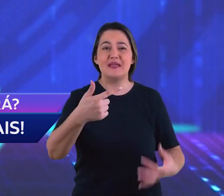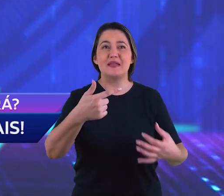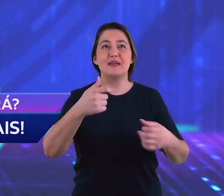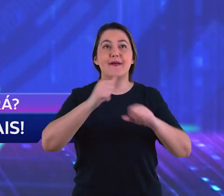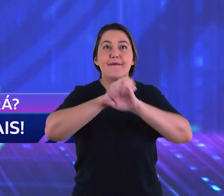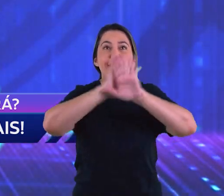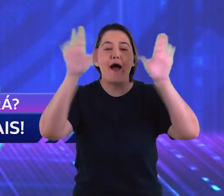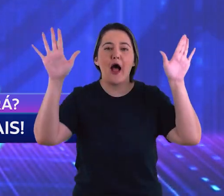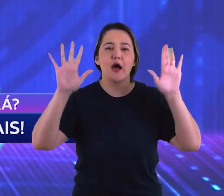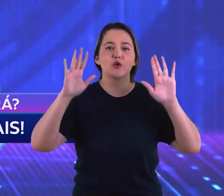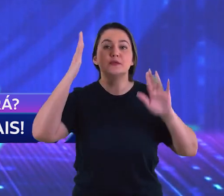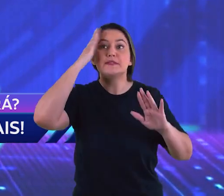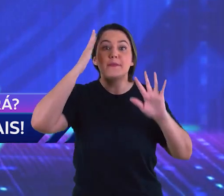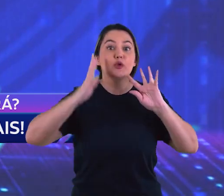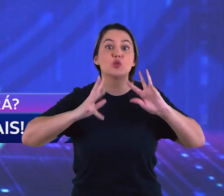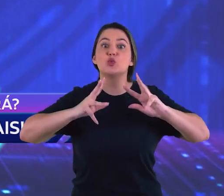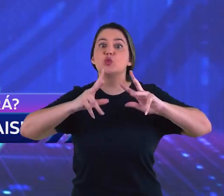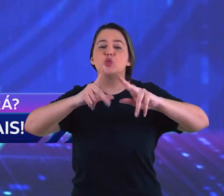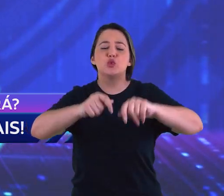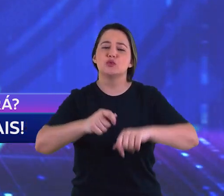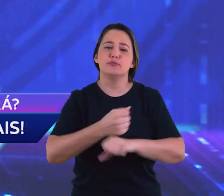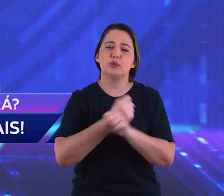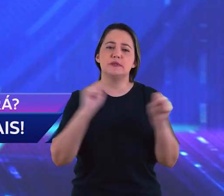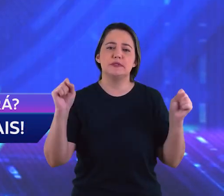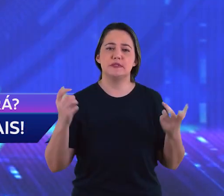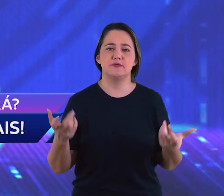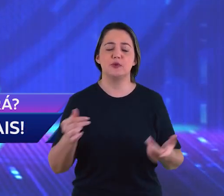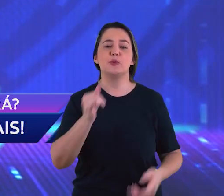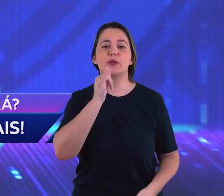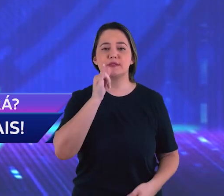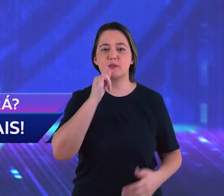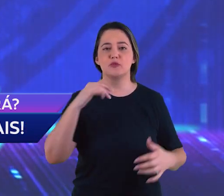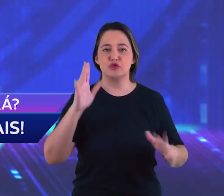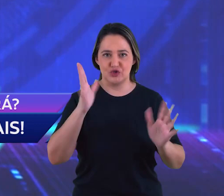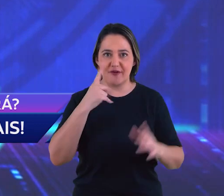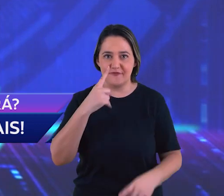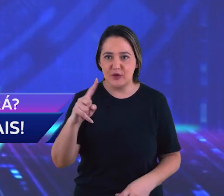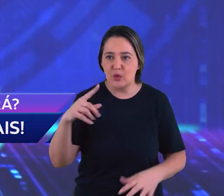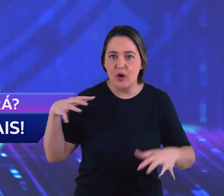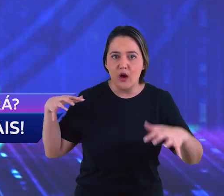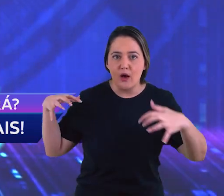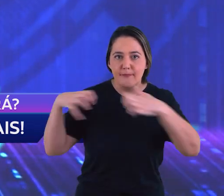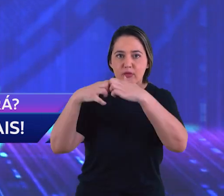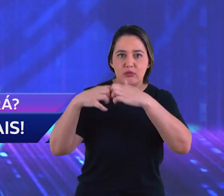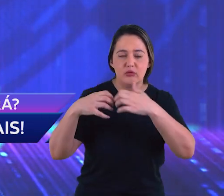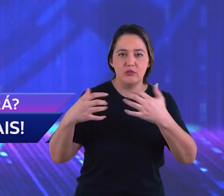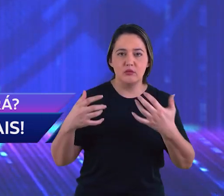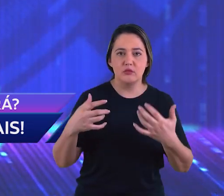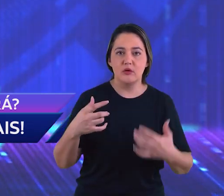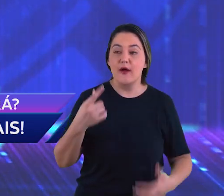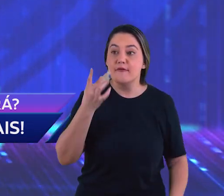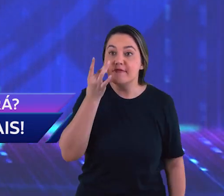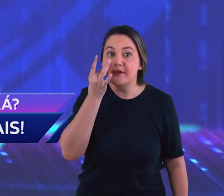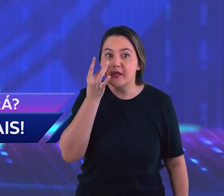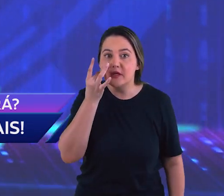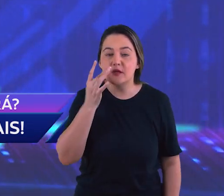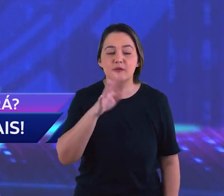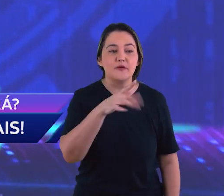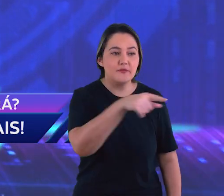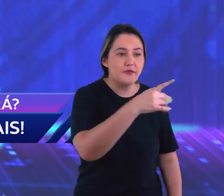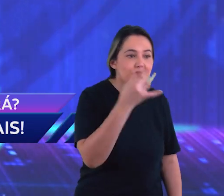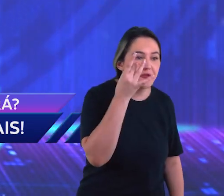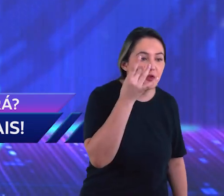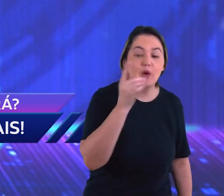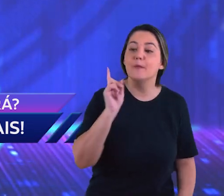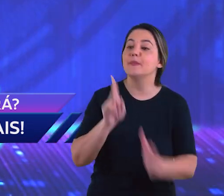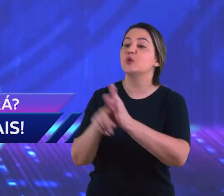juízo perfeito. Porque você não sabe tudo o que de fato aconteceu. Você já viu um acidente de carro? Onde duas pessoas viram um acidente,